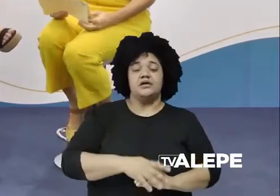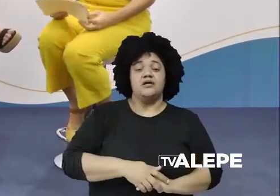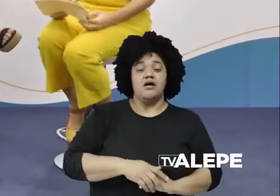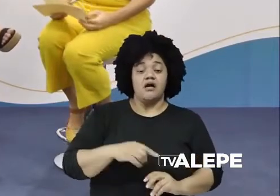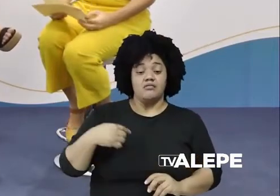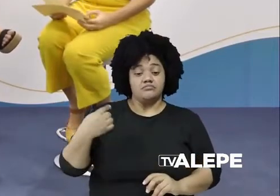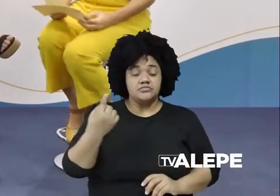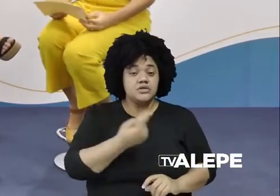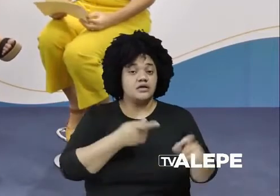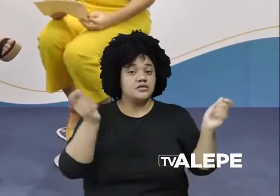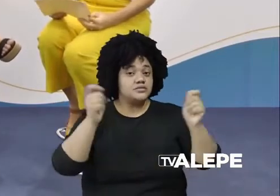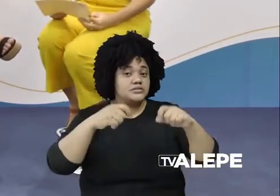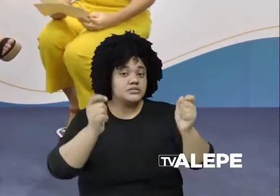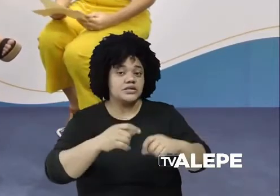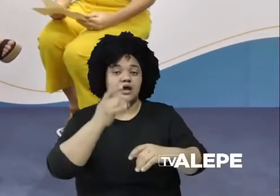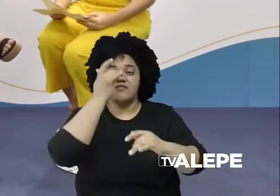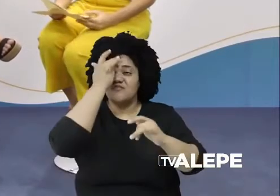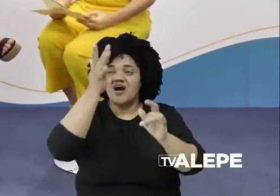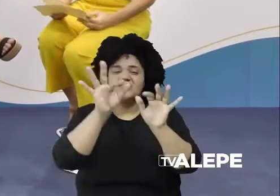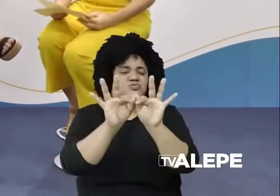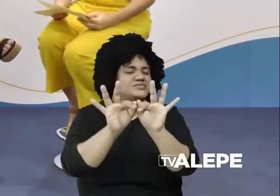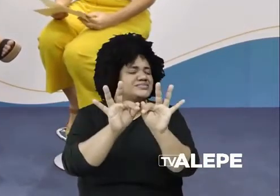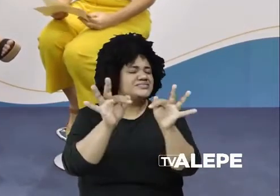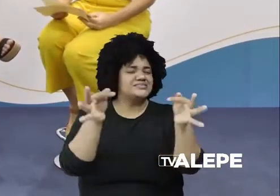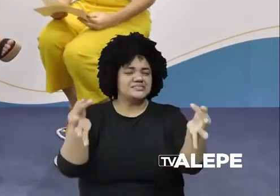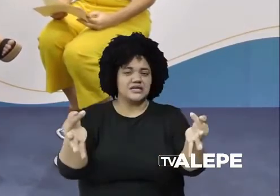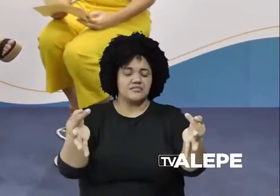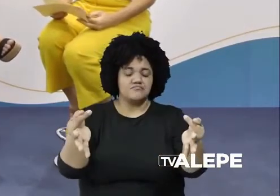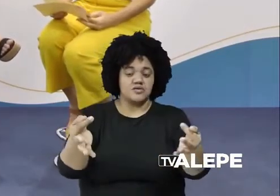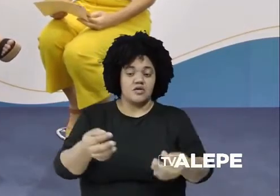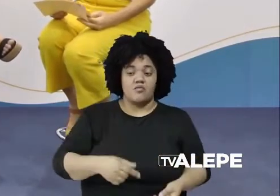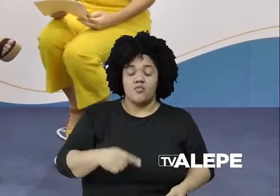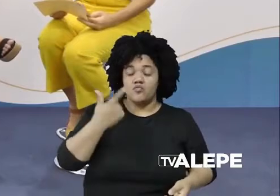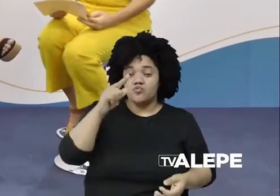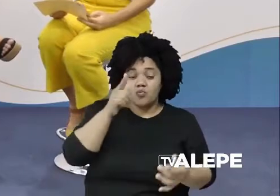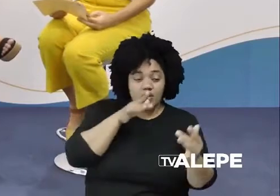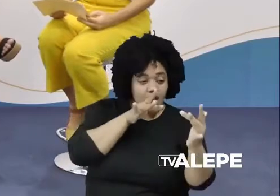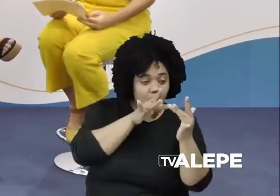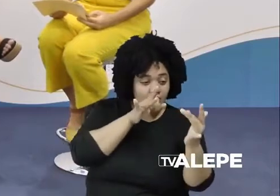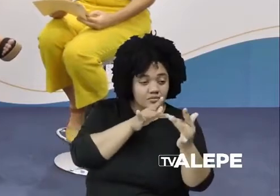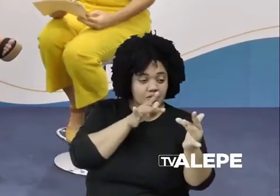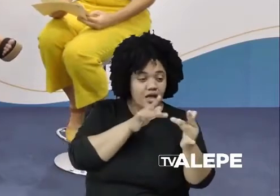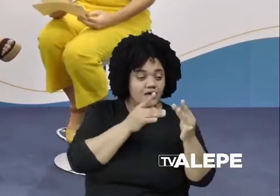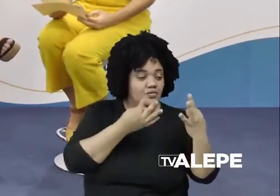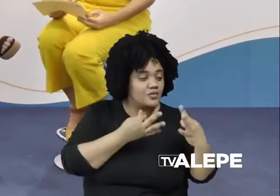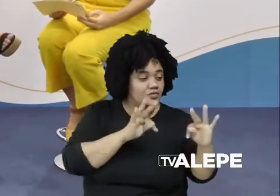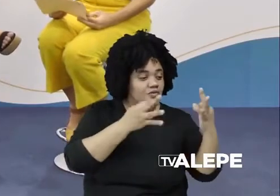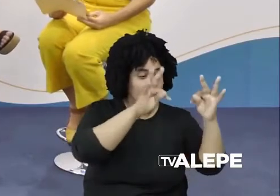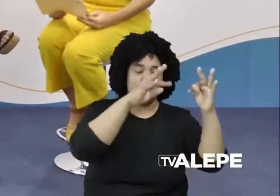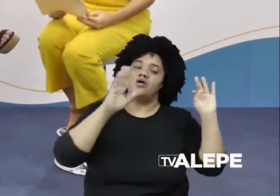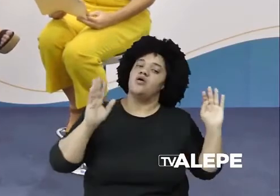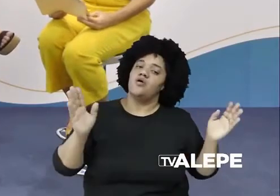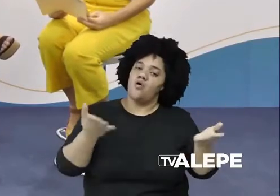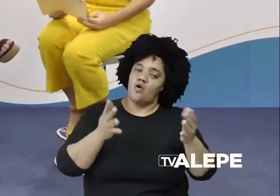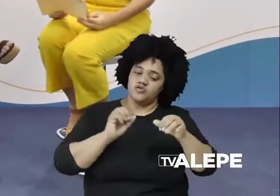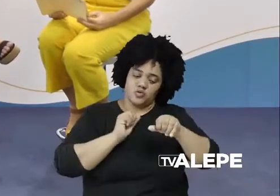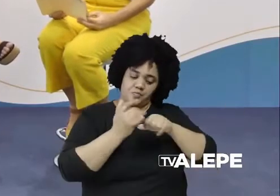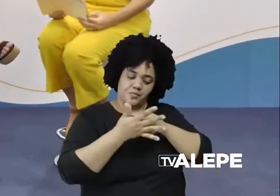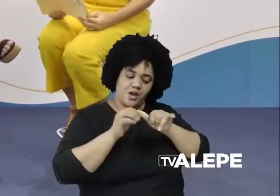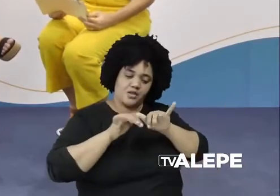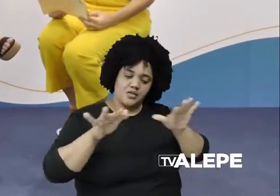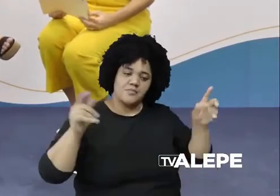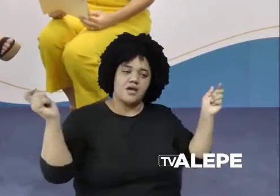vem trabalhando para que ela seja totalmente simples, para que as pessoas que não tenham tanto contato com a tecnologia, hoje com a pandemia,